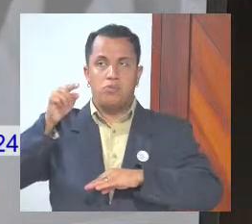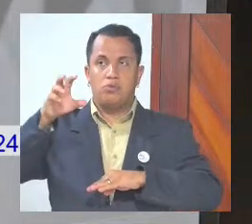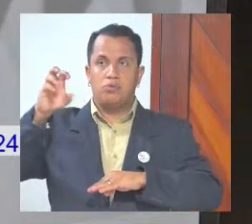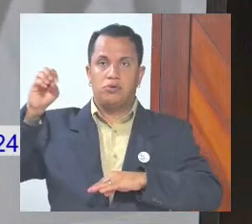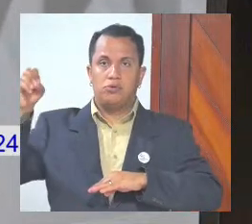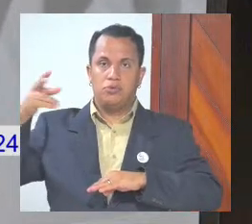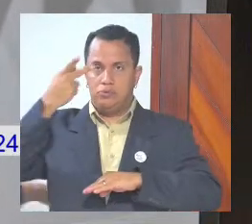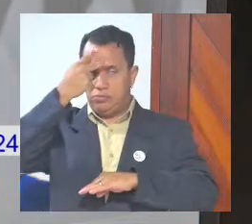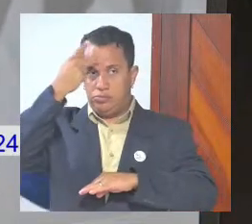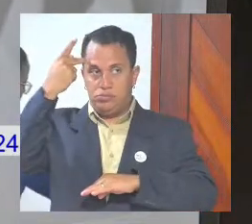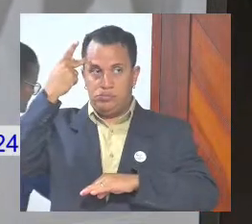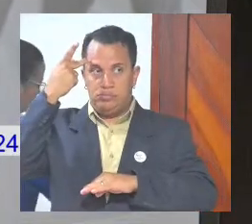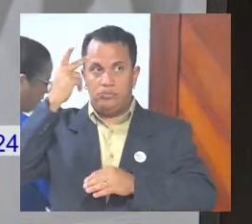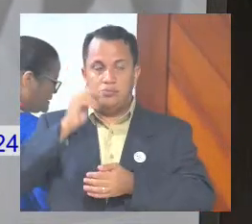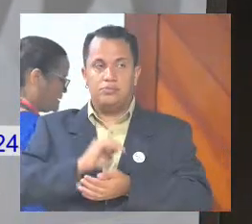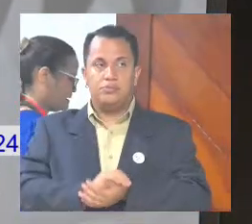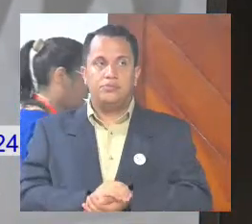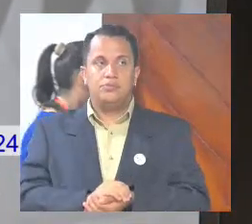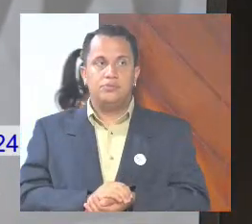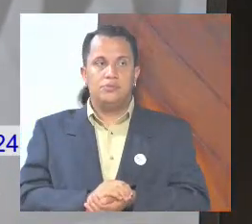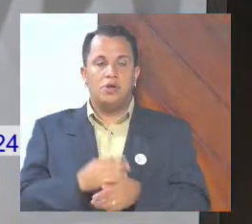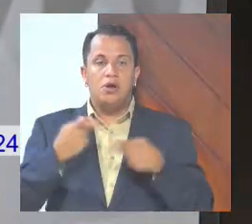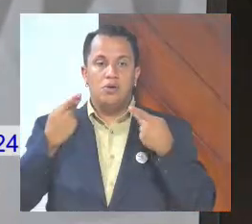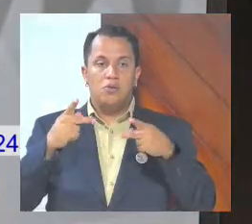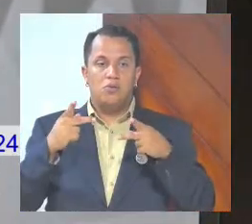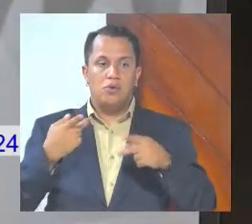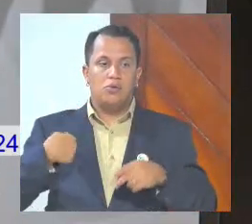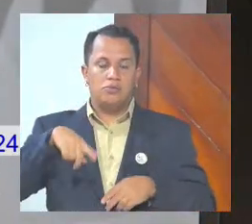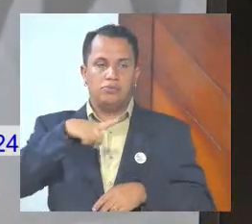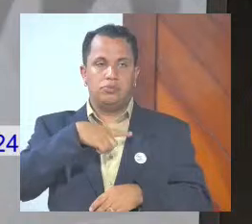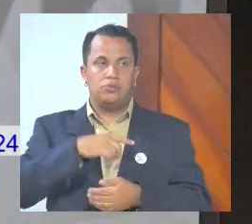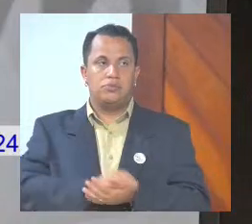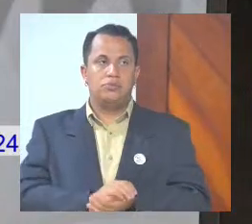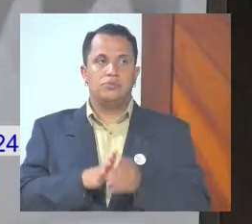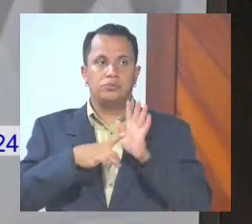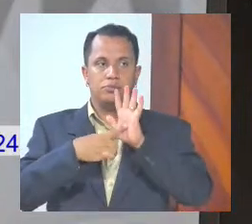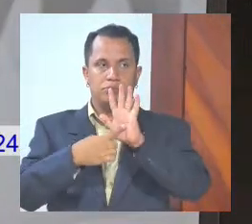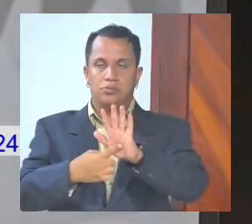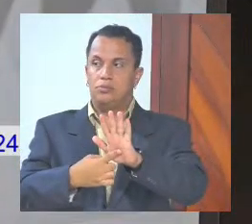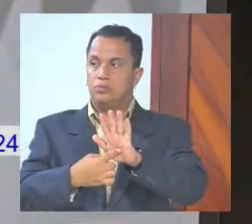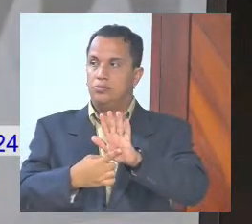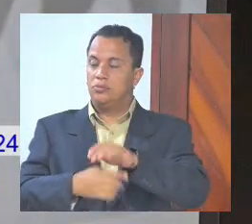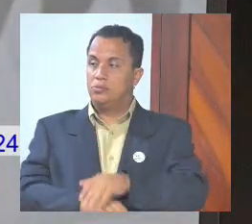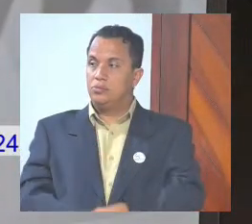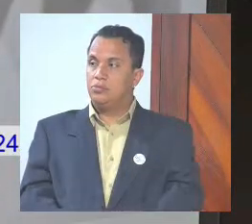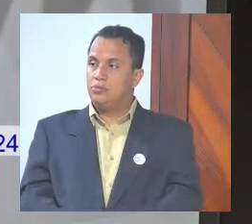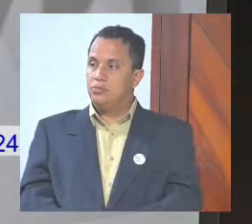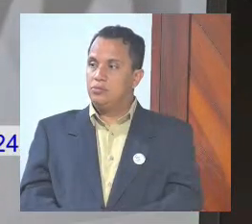habitantes. Vós sois os nossos representantes,